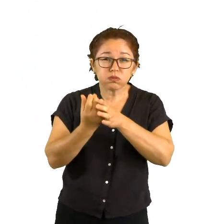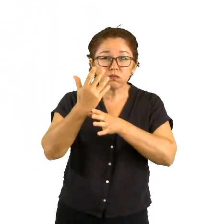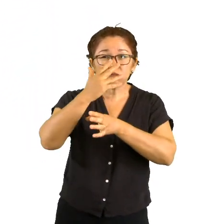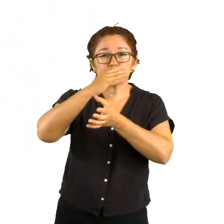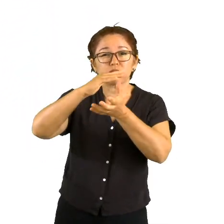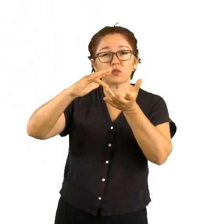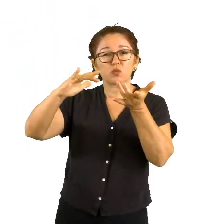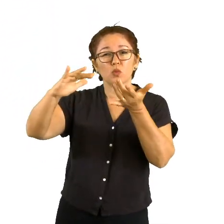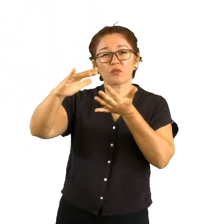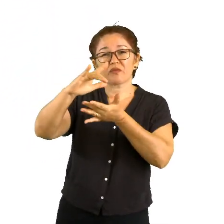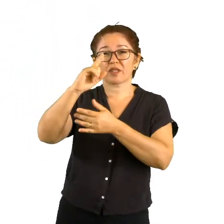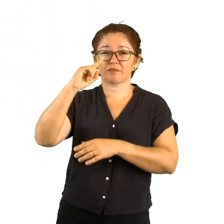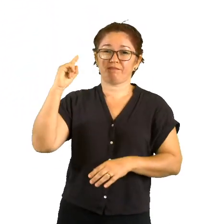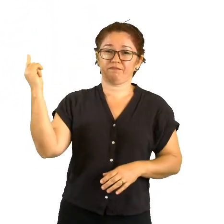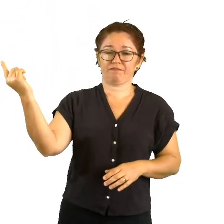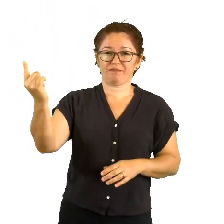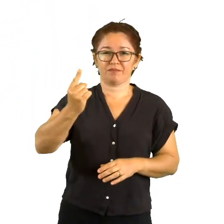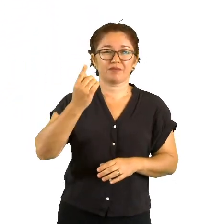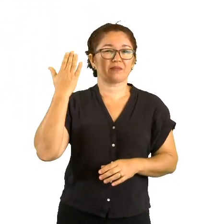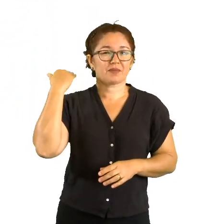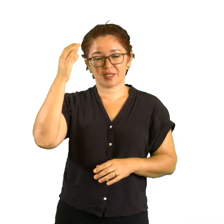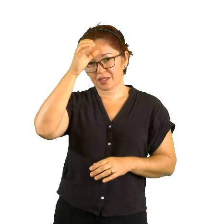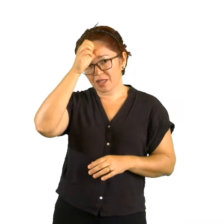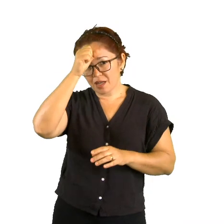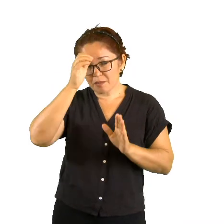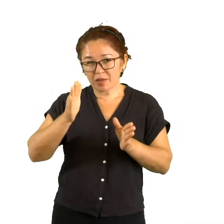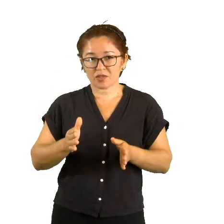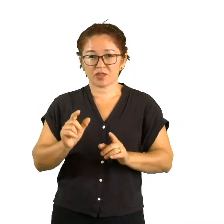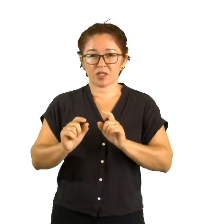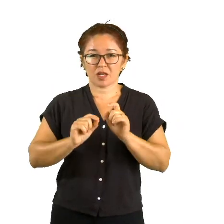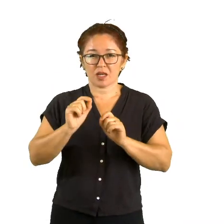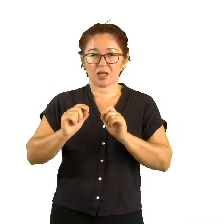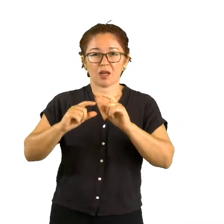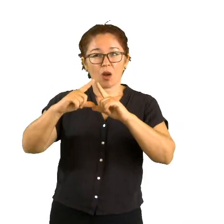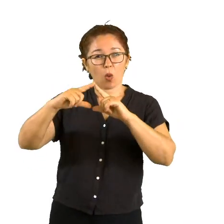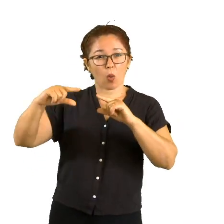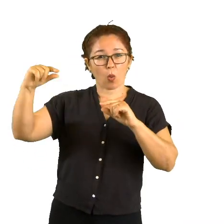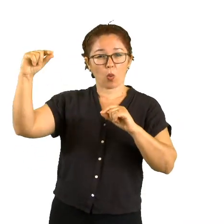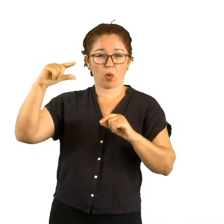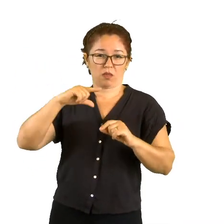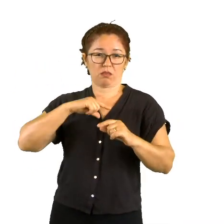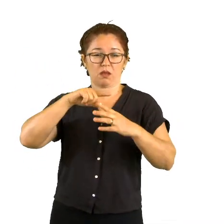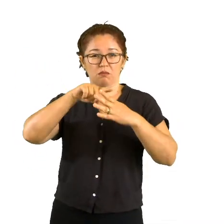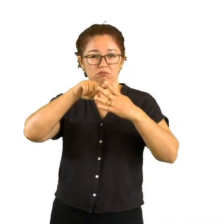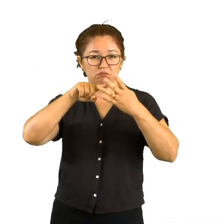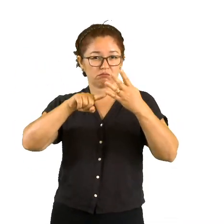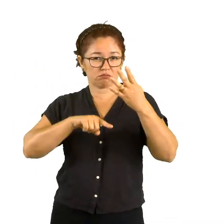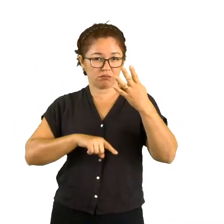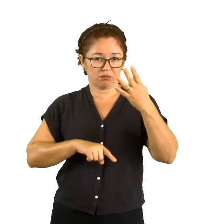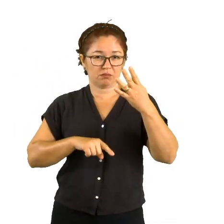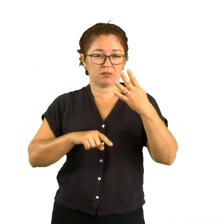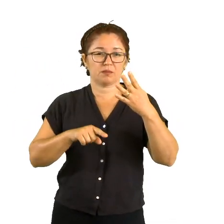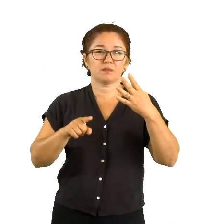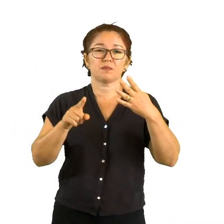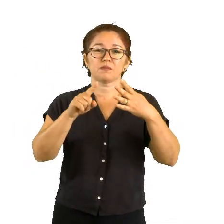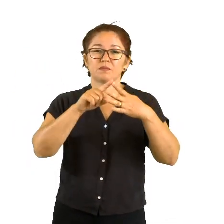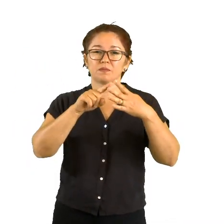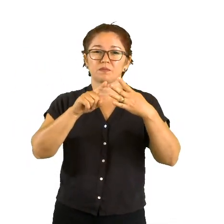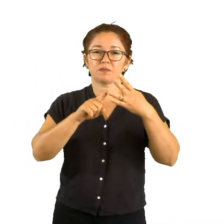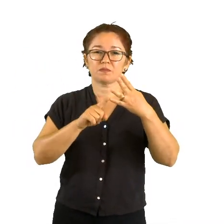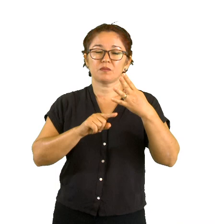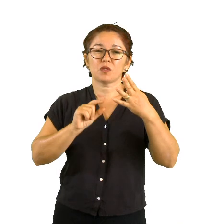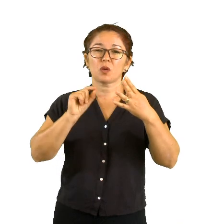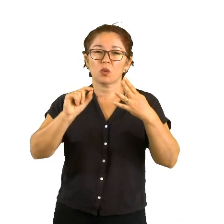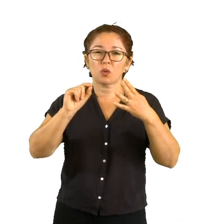vimos na aula passada, a Lua possui 4 fases. E essas fases, o que são? São as